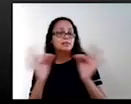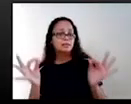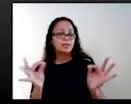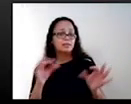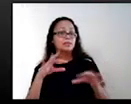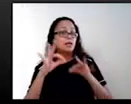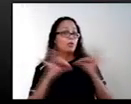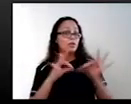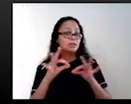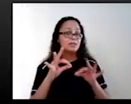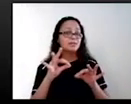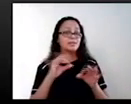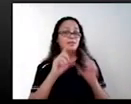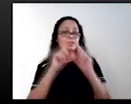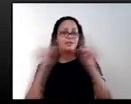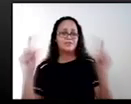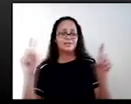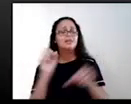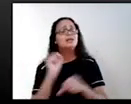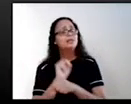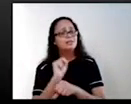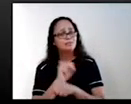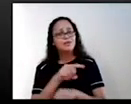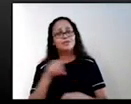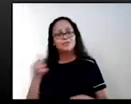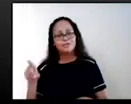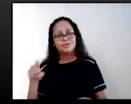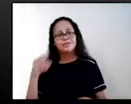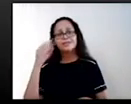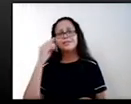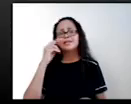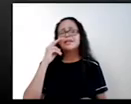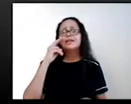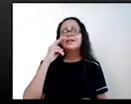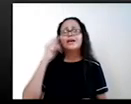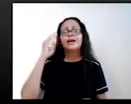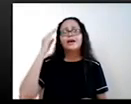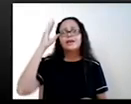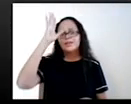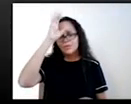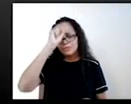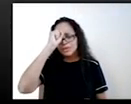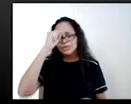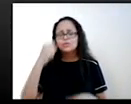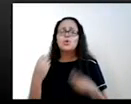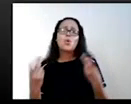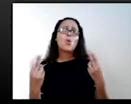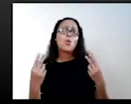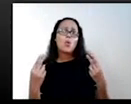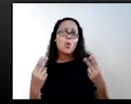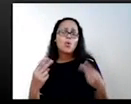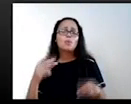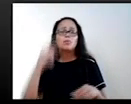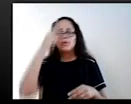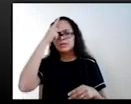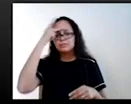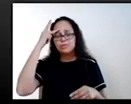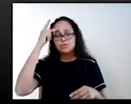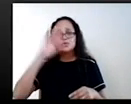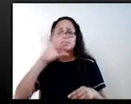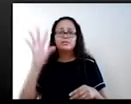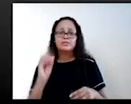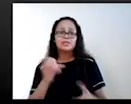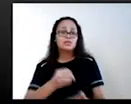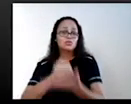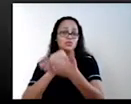frases. Espero que vocês tenham visto quanto que essa cultura, né? Como que os africanos contribuíram com a